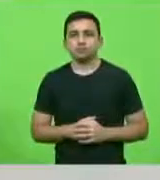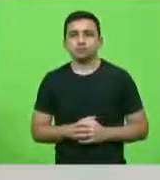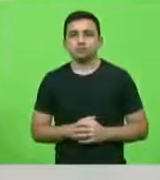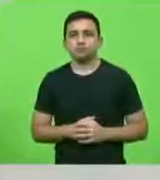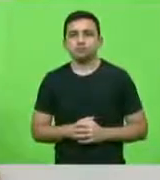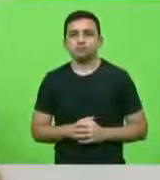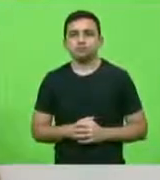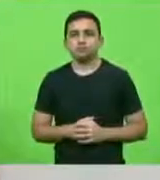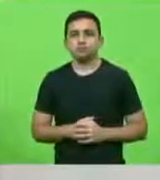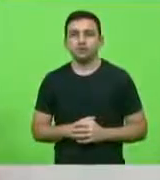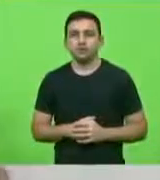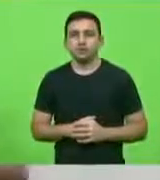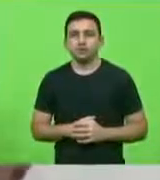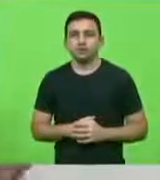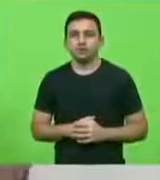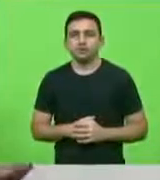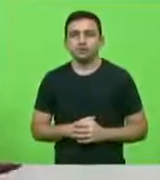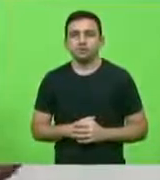Obrigado.